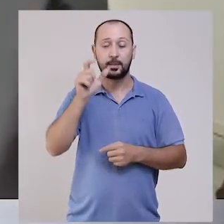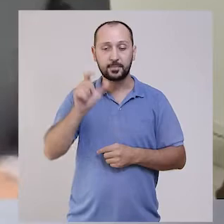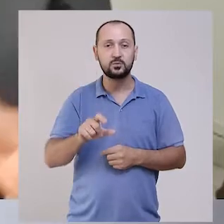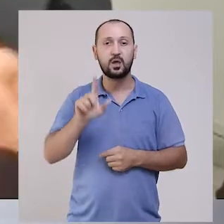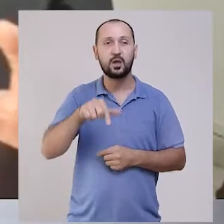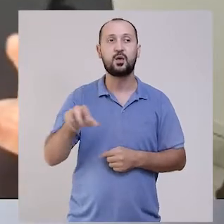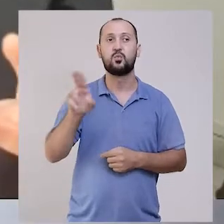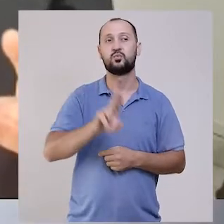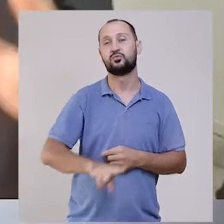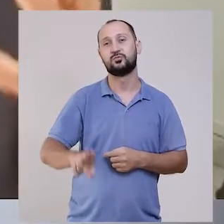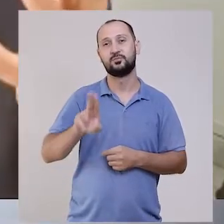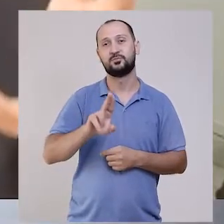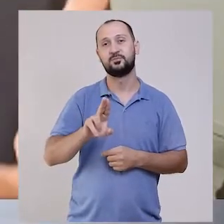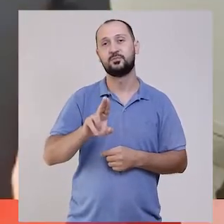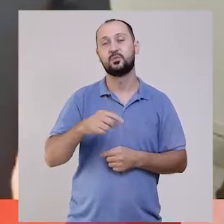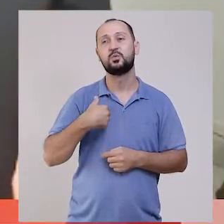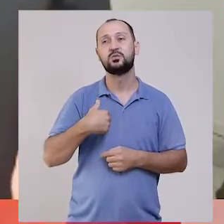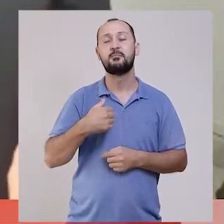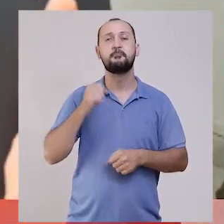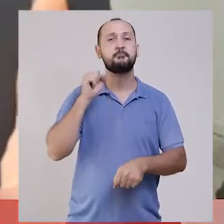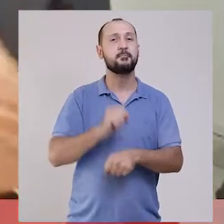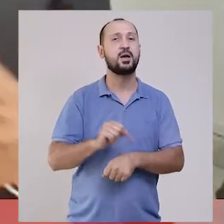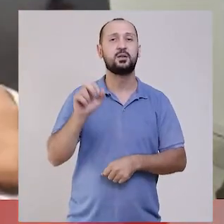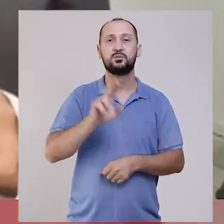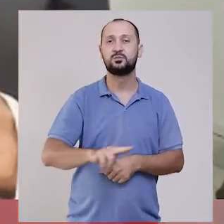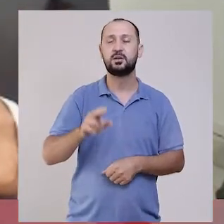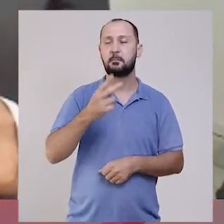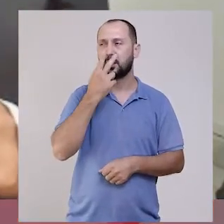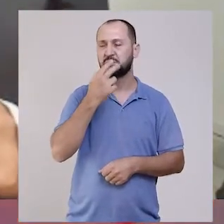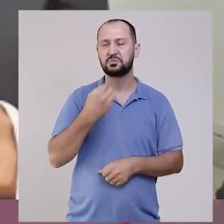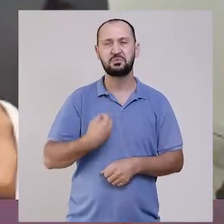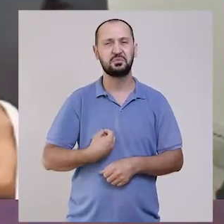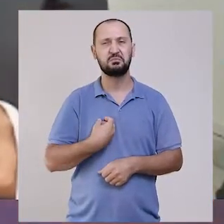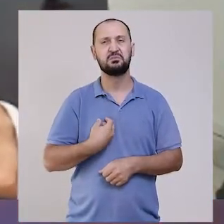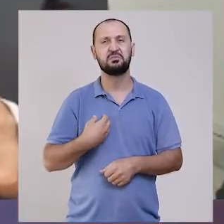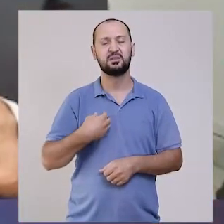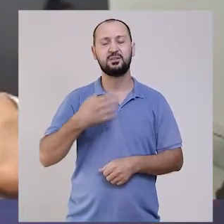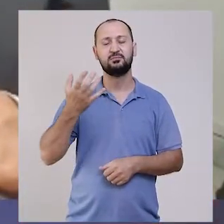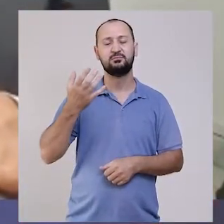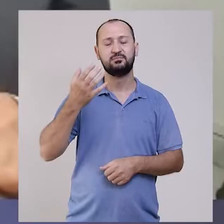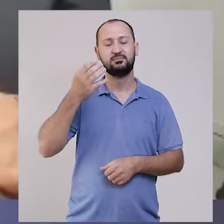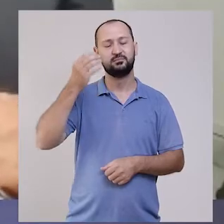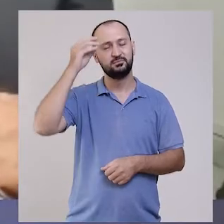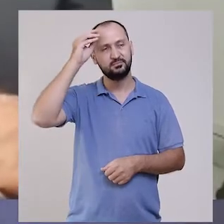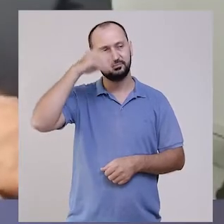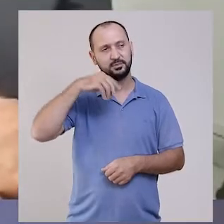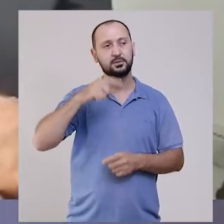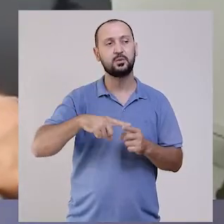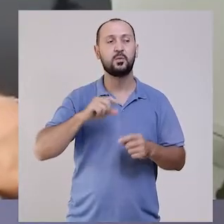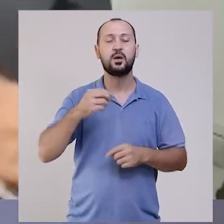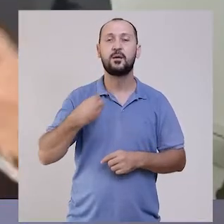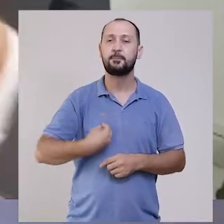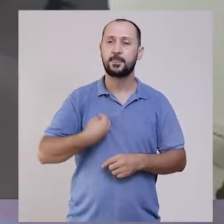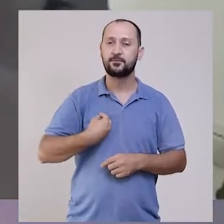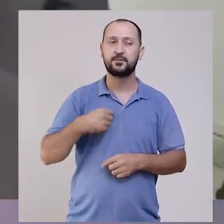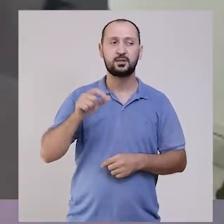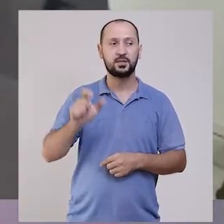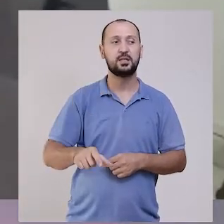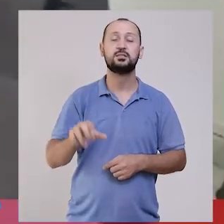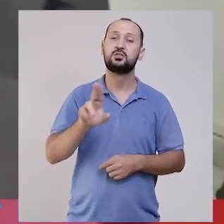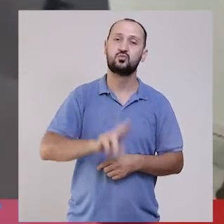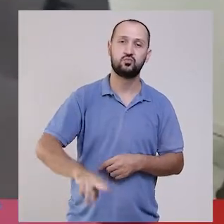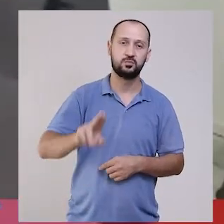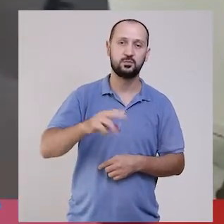Quando a gente deixa de ser útil, a vida não é boa. Então, nós temos que fazer com que a vida desse idoso seja útil, que ele se sinta